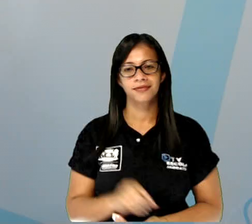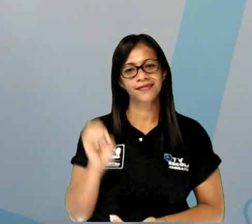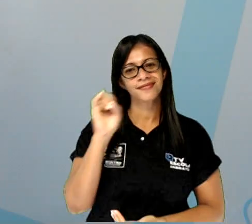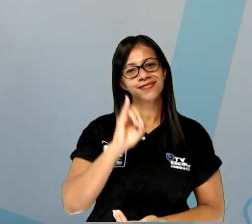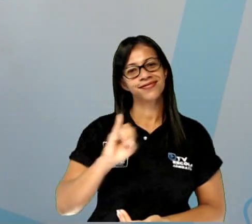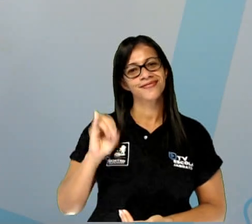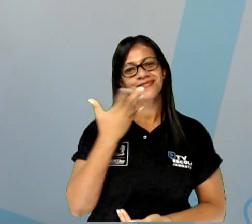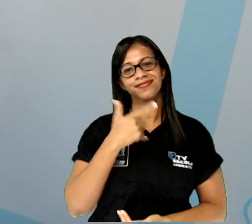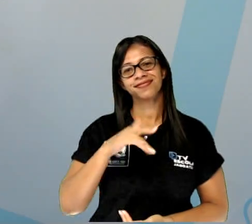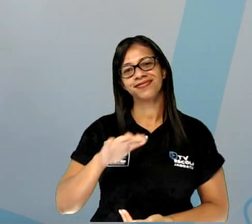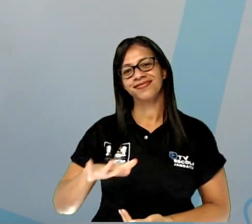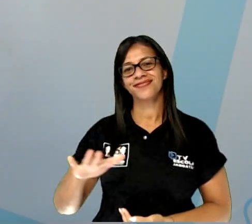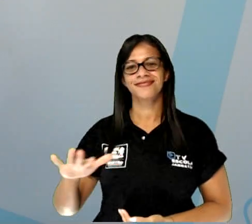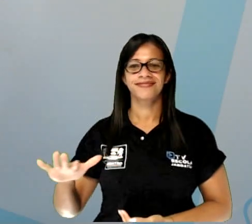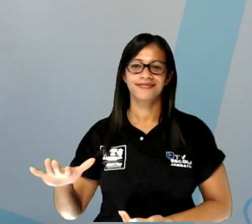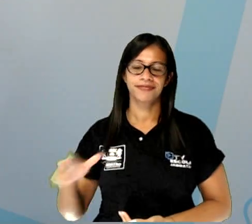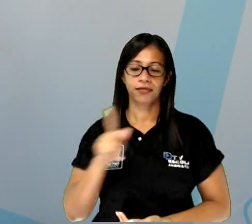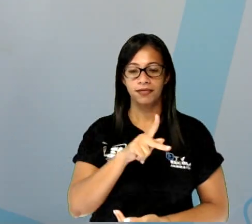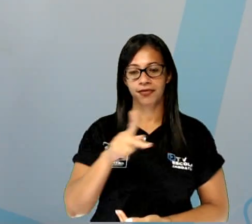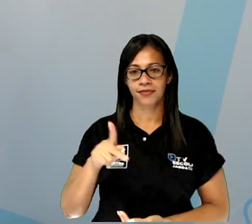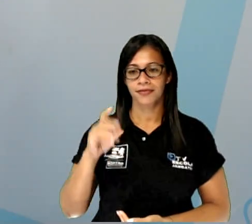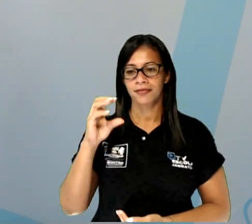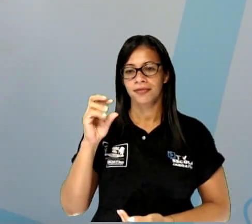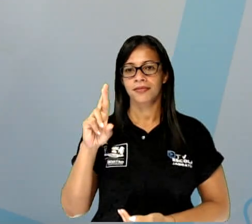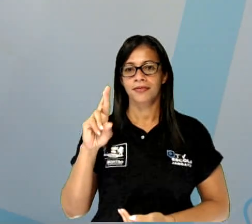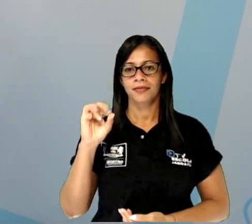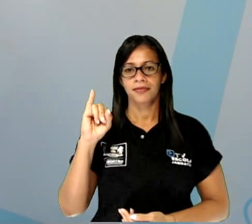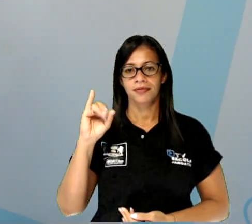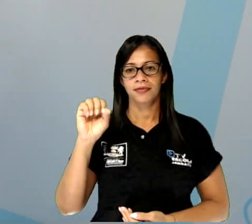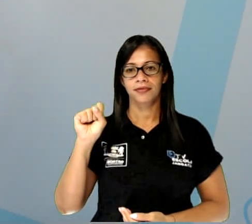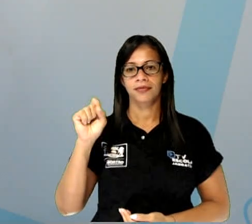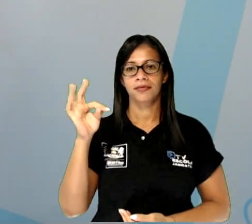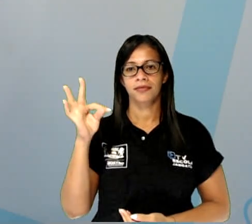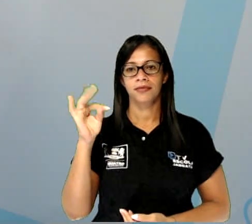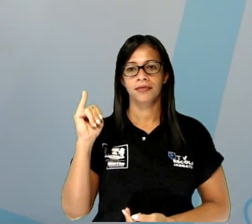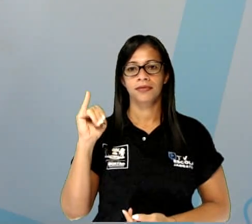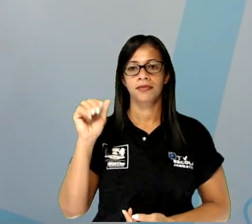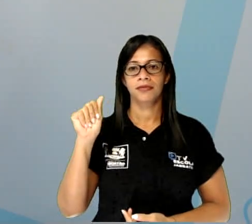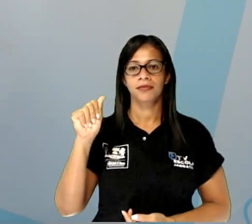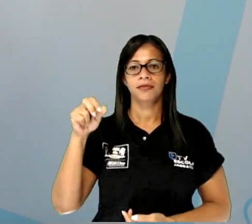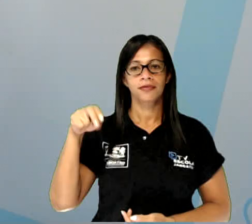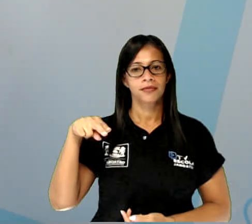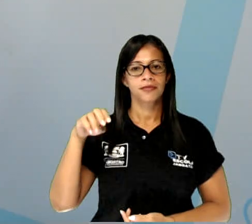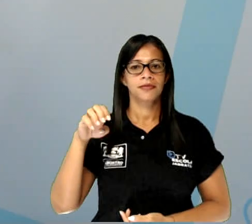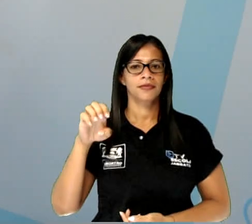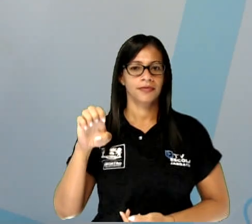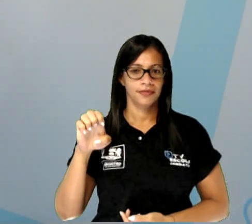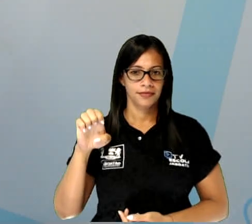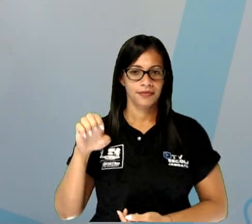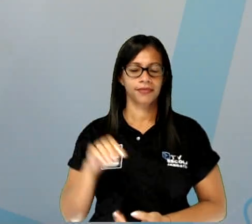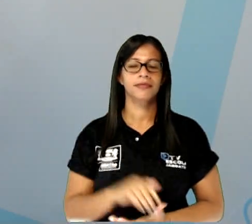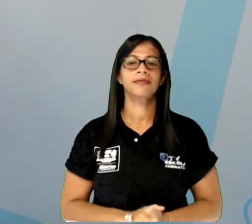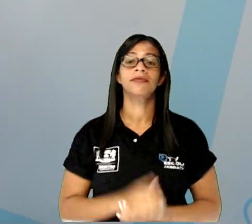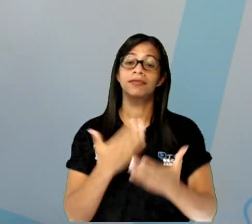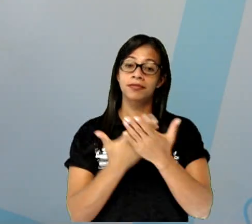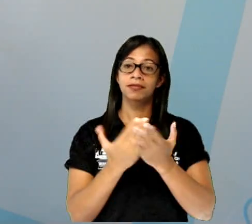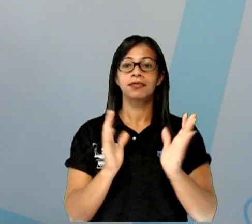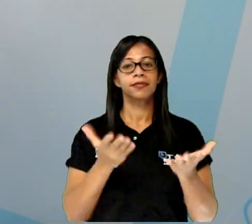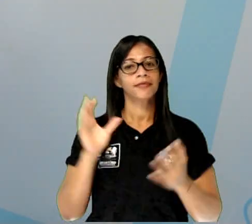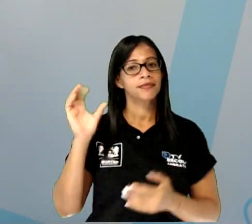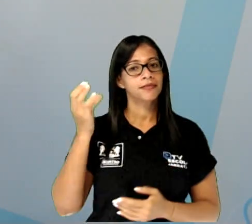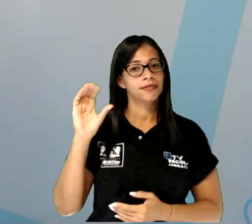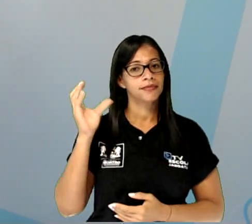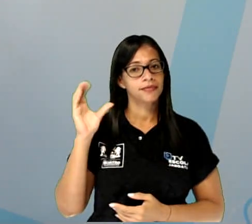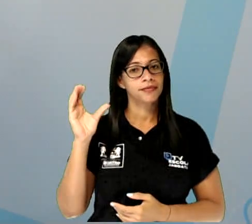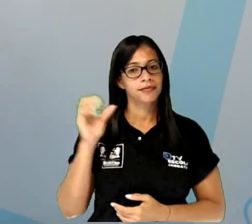Olá, crianças! Sou a professora Cristiane Rafael e na aula de hoje de Ciências, que vai para os alunos